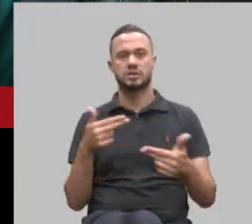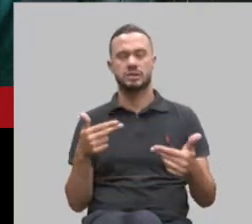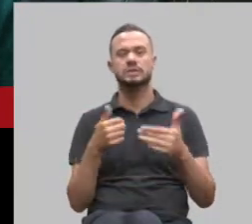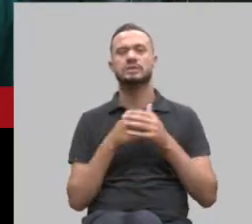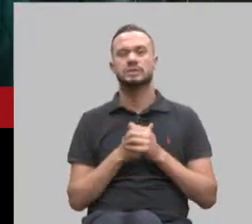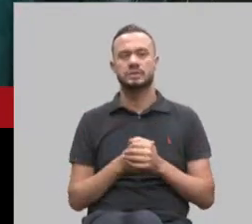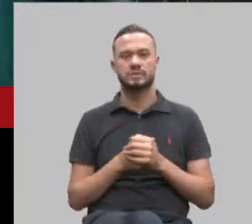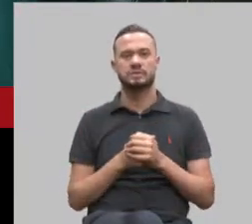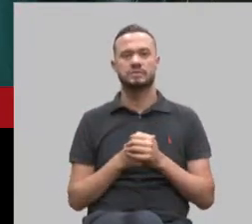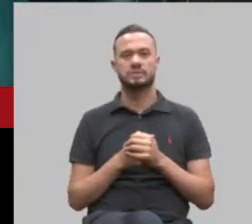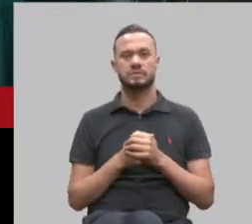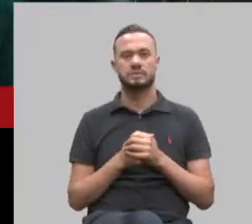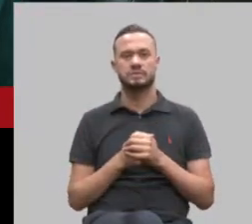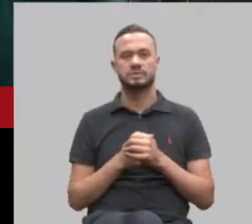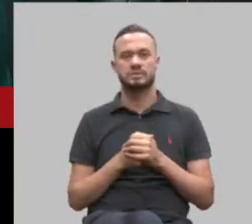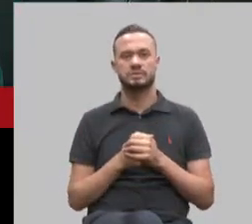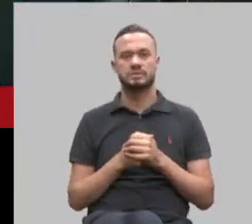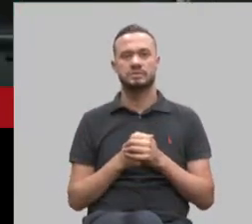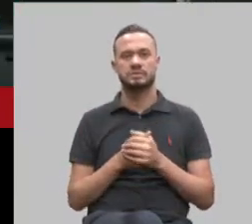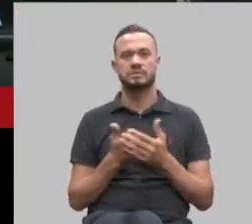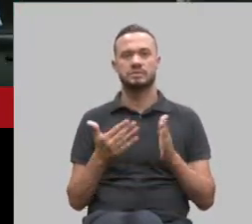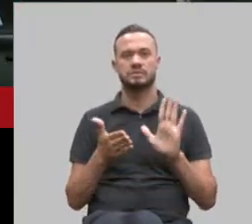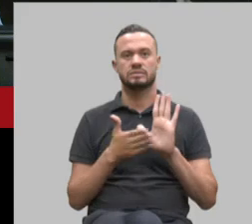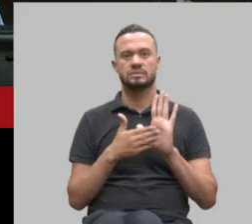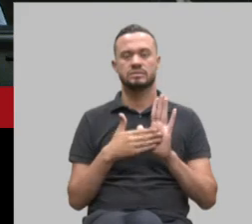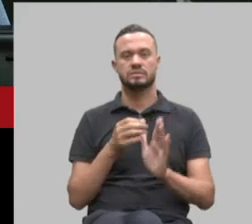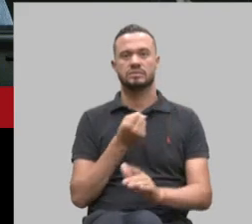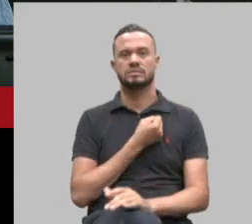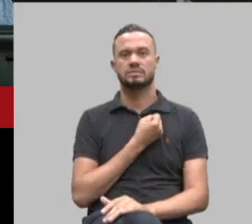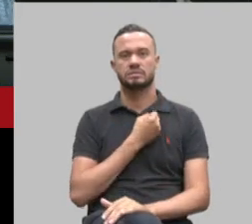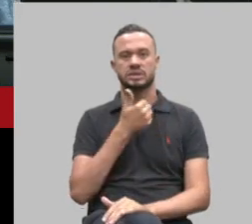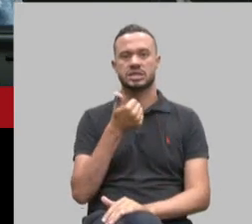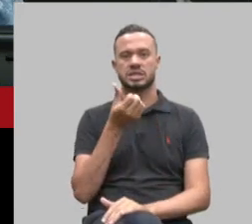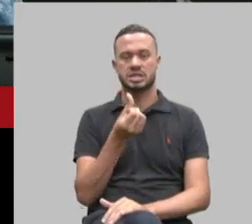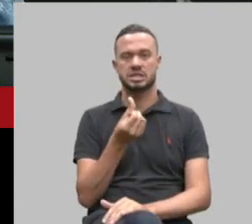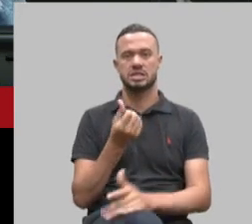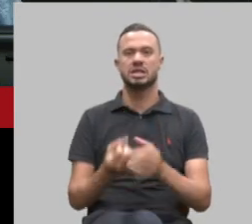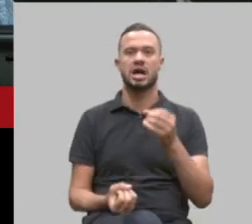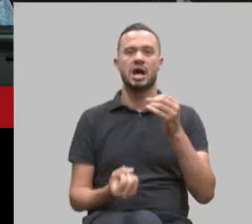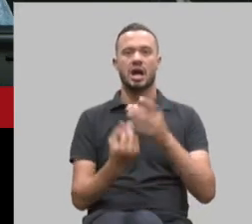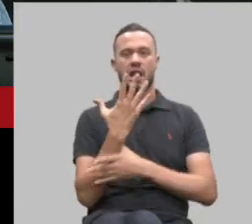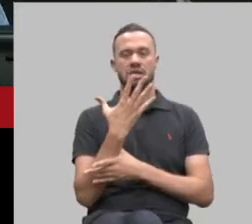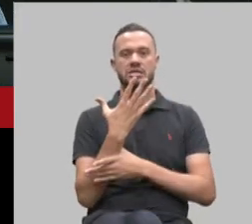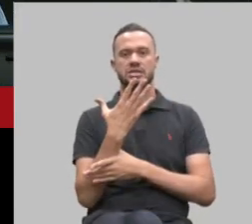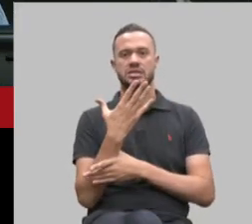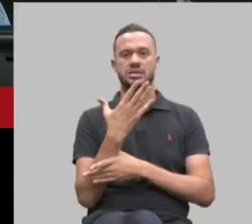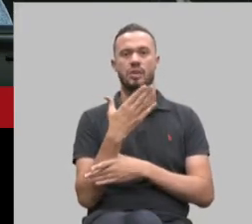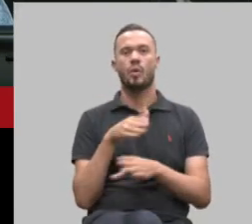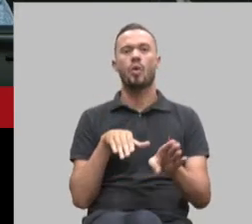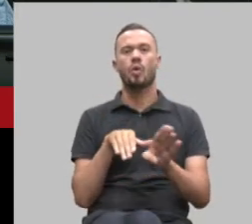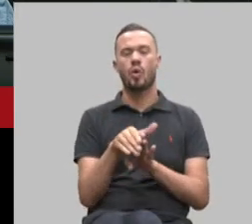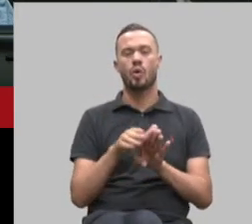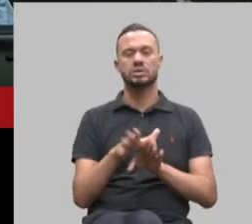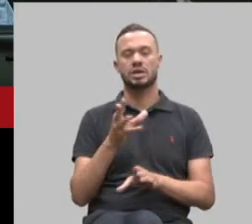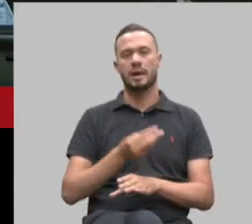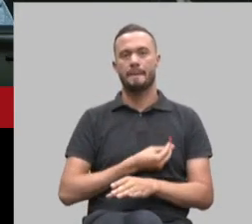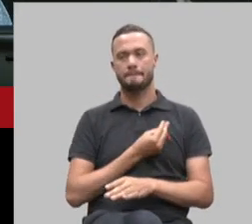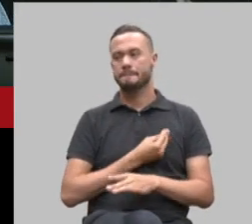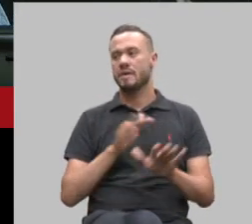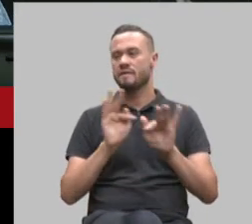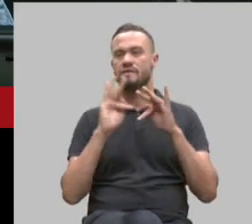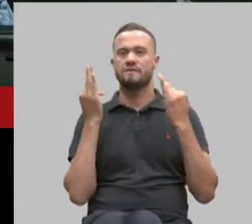vocês vamos lá proposta de número 16 criação de conselho com participação de pais